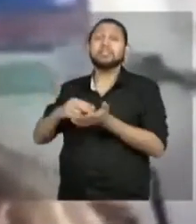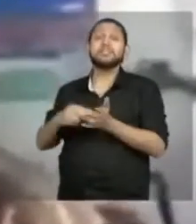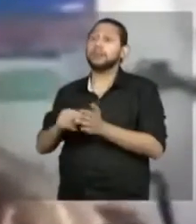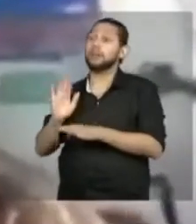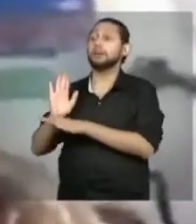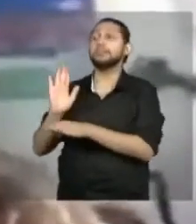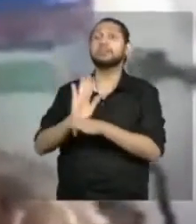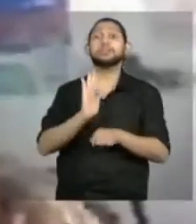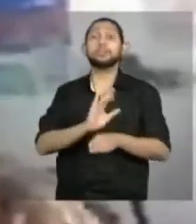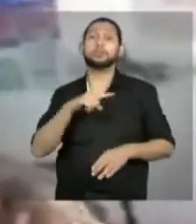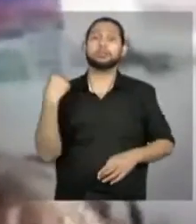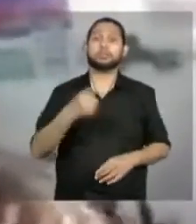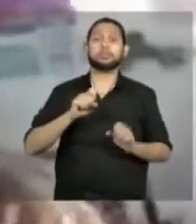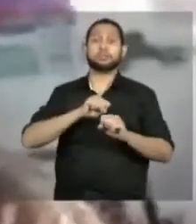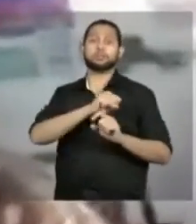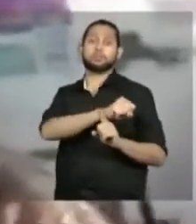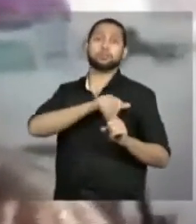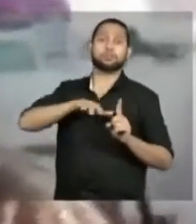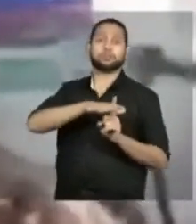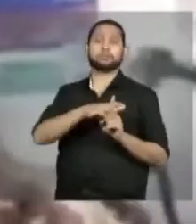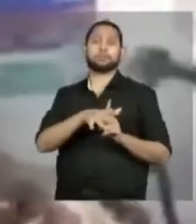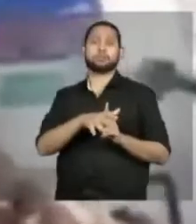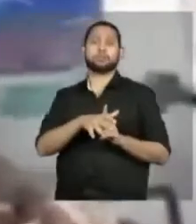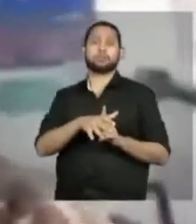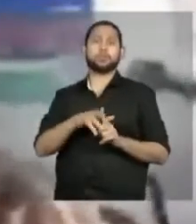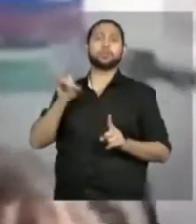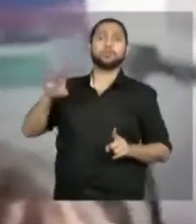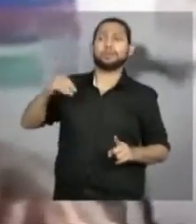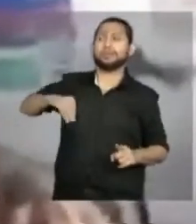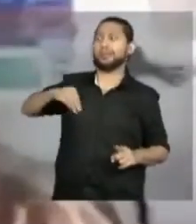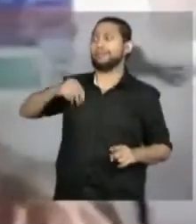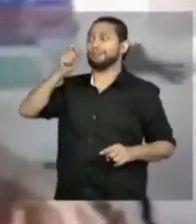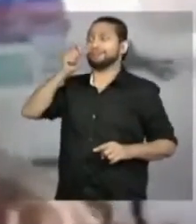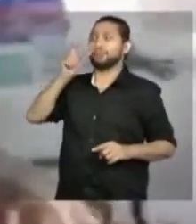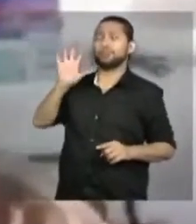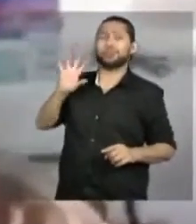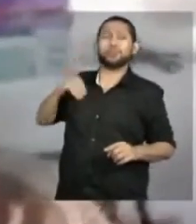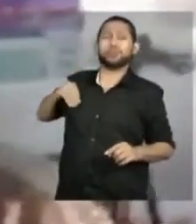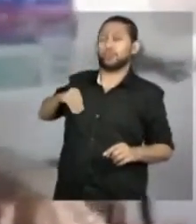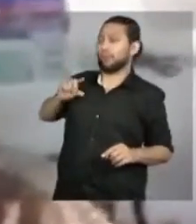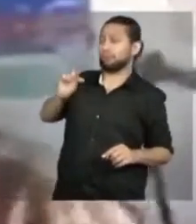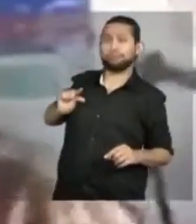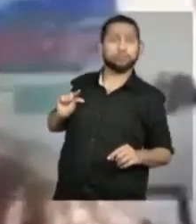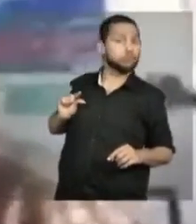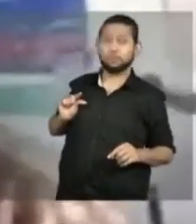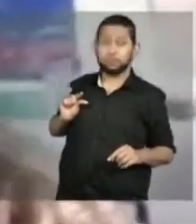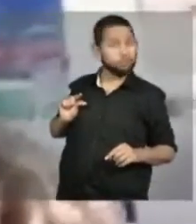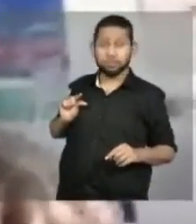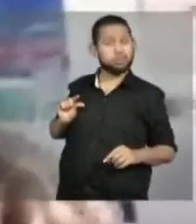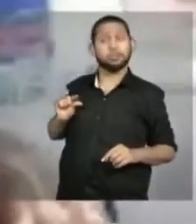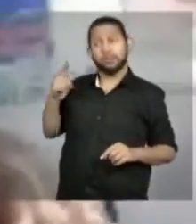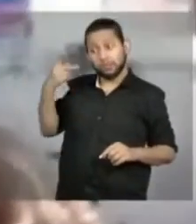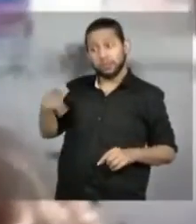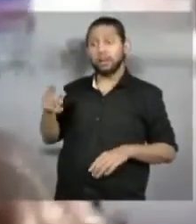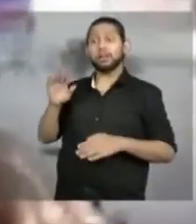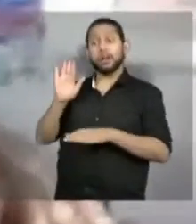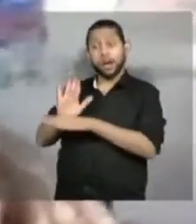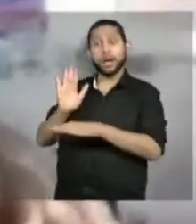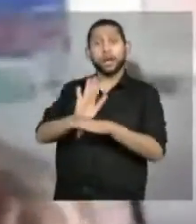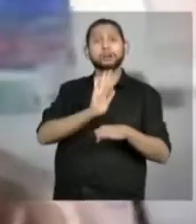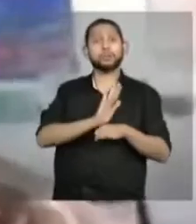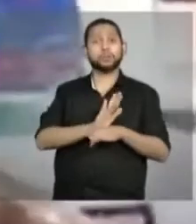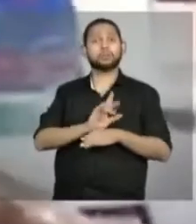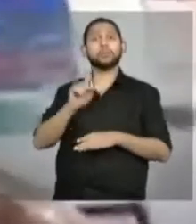serviços, não podem depender só de quanto conseguem obter em pagamento pelo material que tiverem carregado nas suas carroças, eles precisam